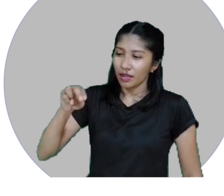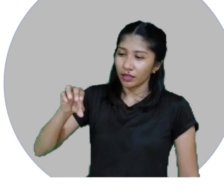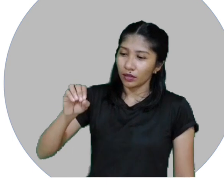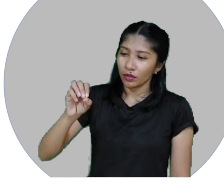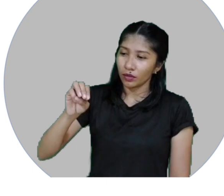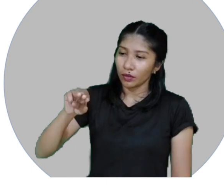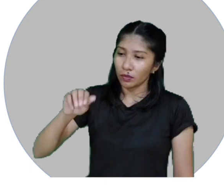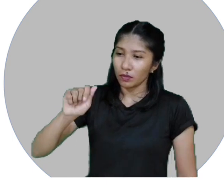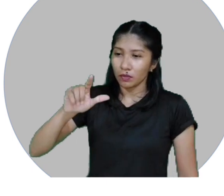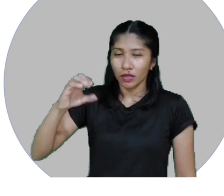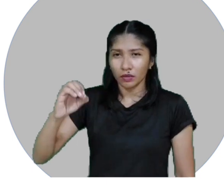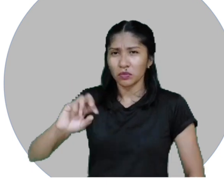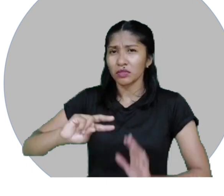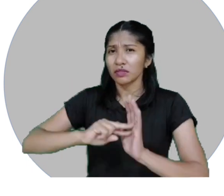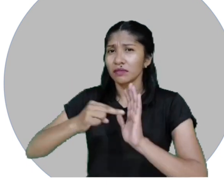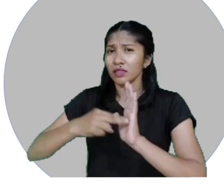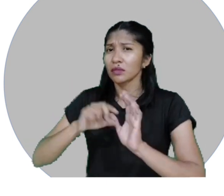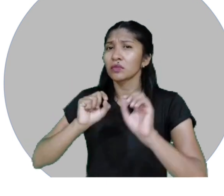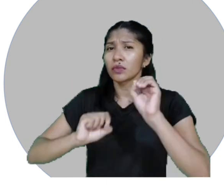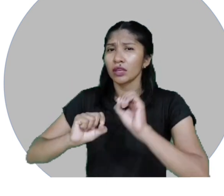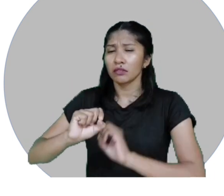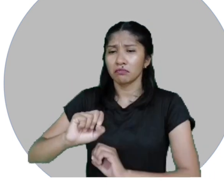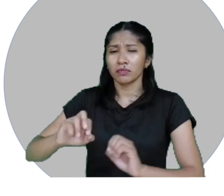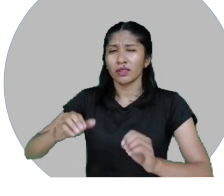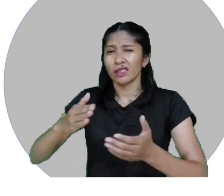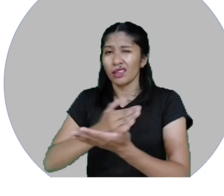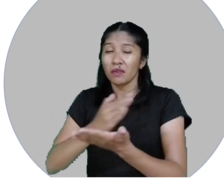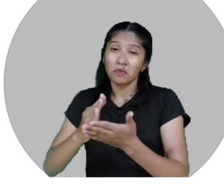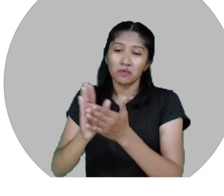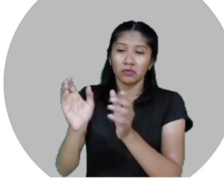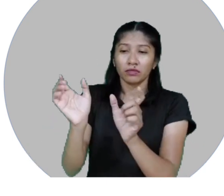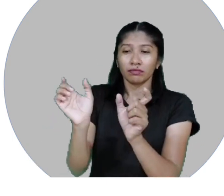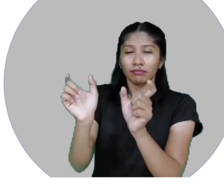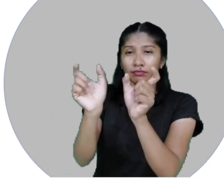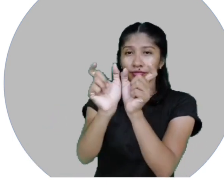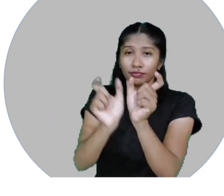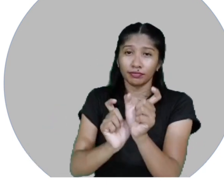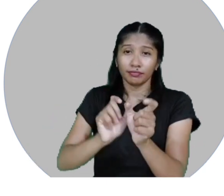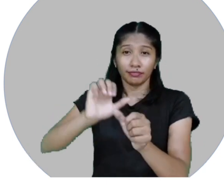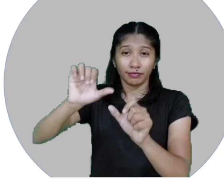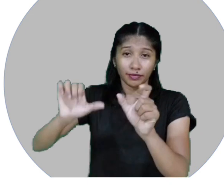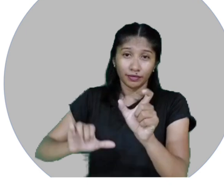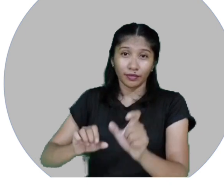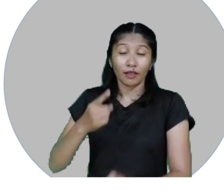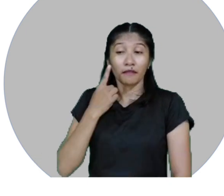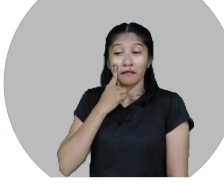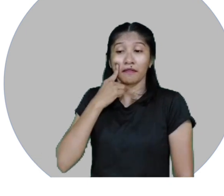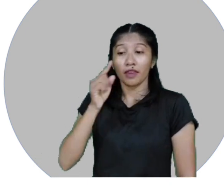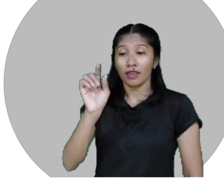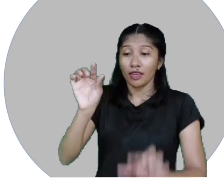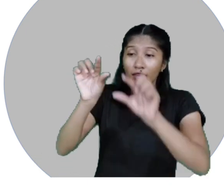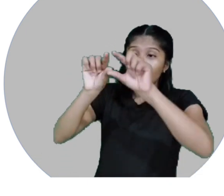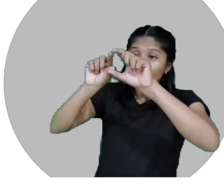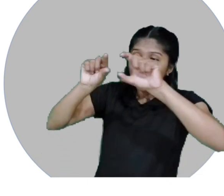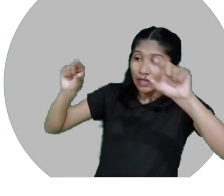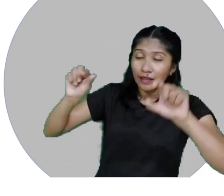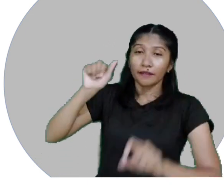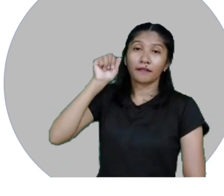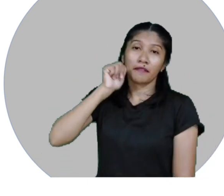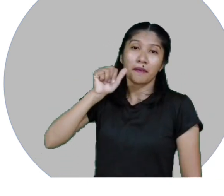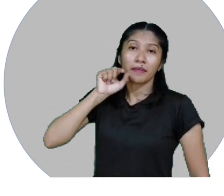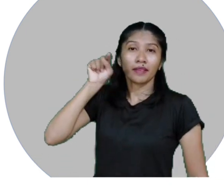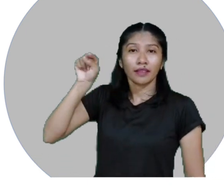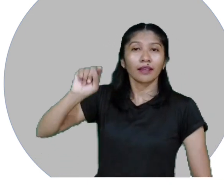não encontraremos todos os casos declinados. Este é o caso do substantivo facies, substantivo feminino,